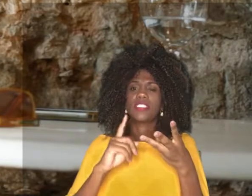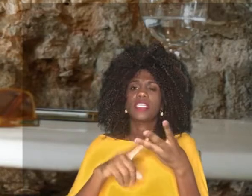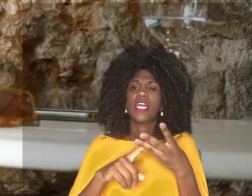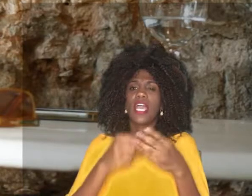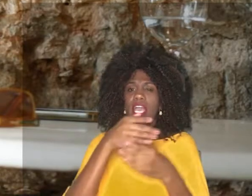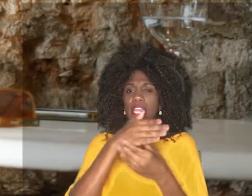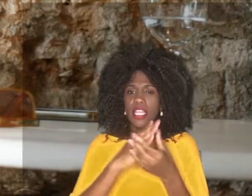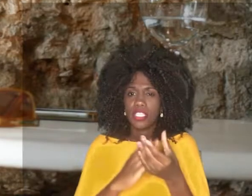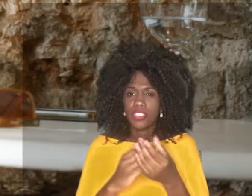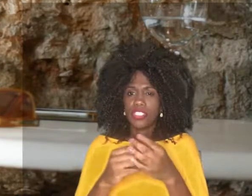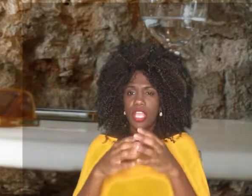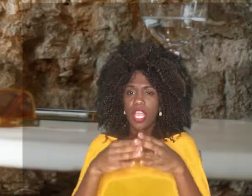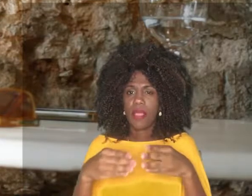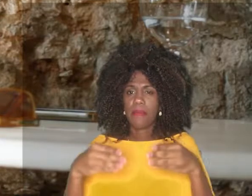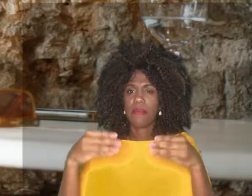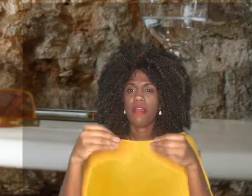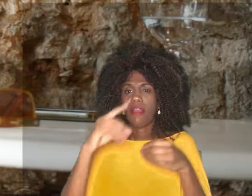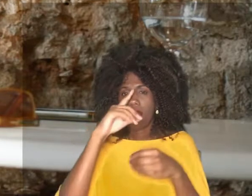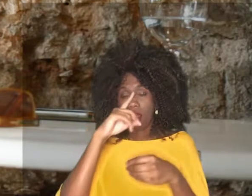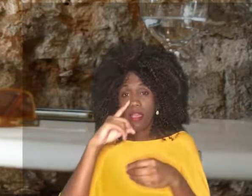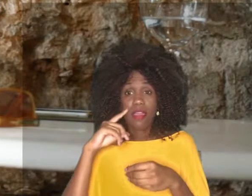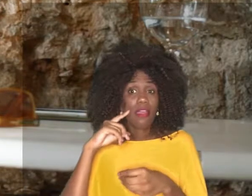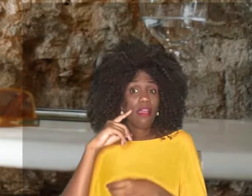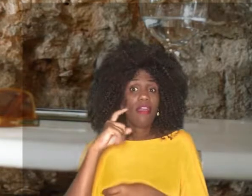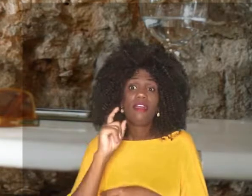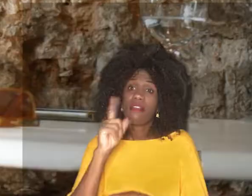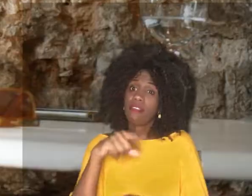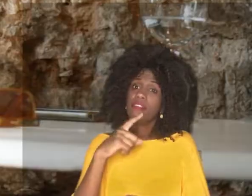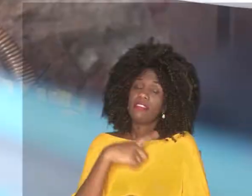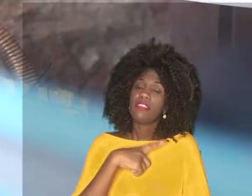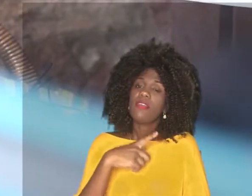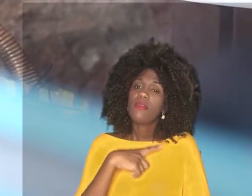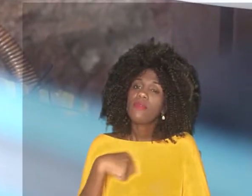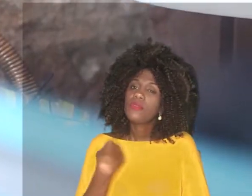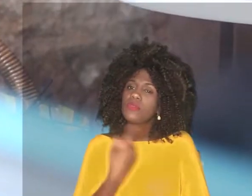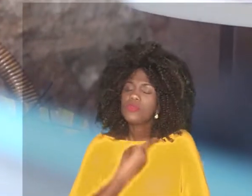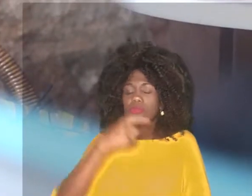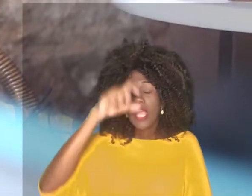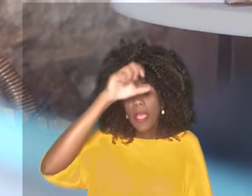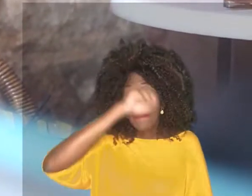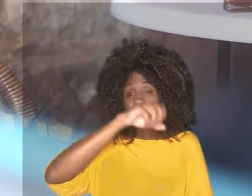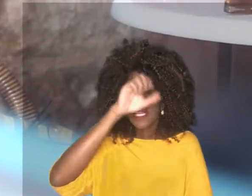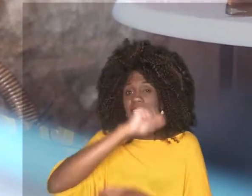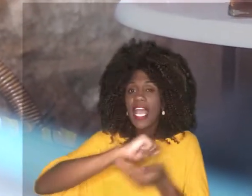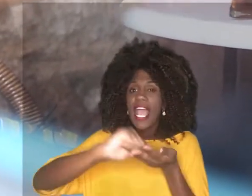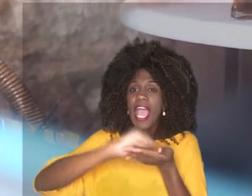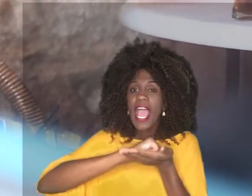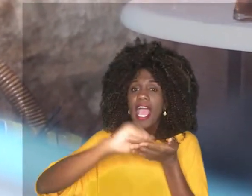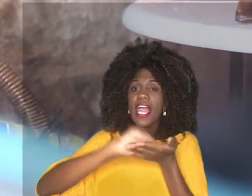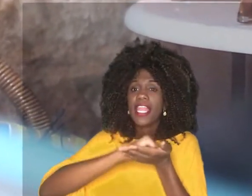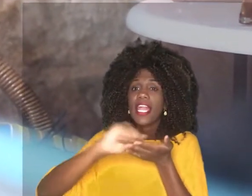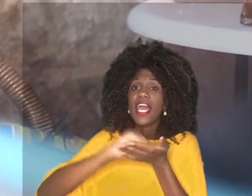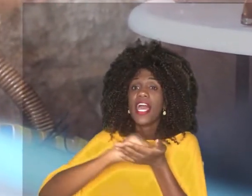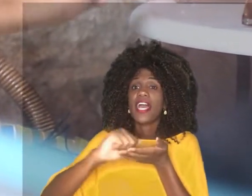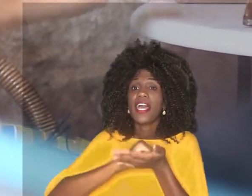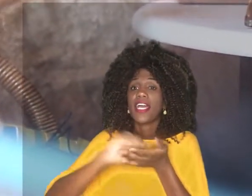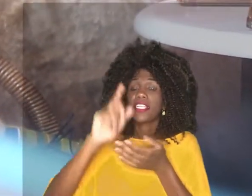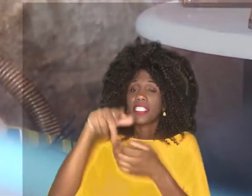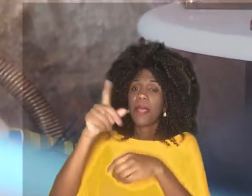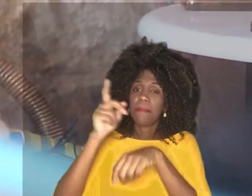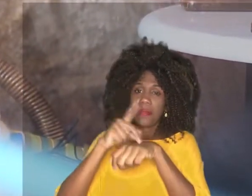fazer abará. Então, a gente aprendia a ralar os